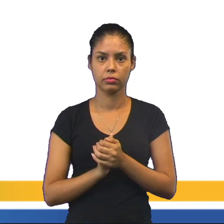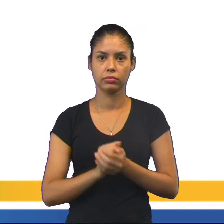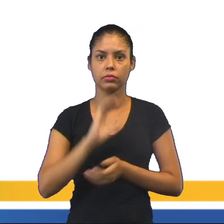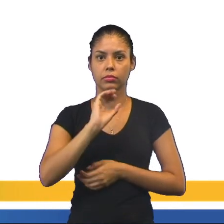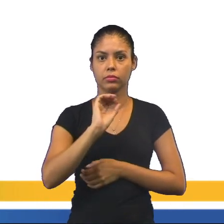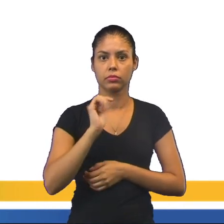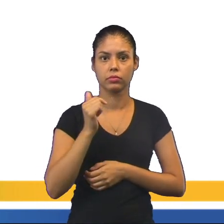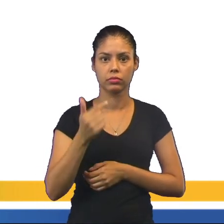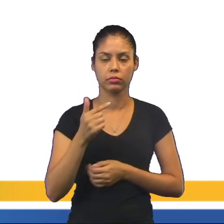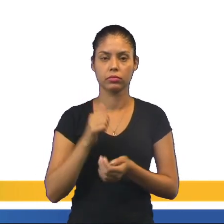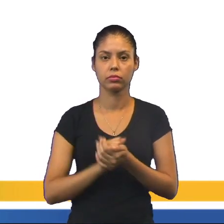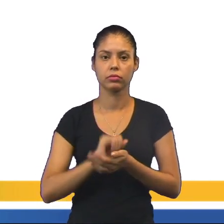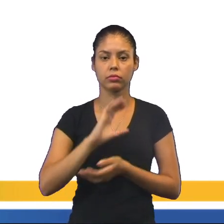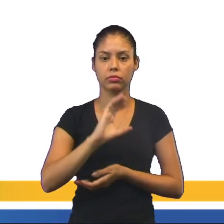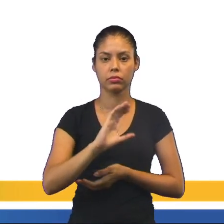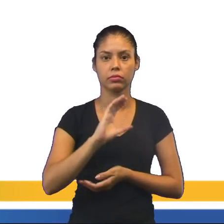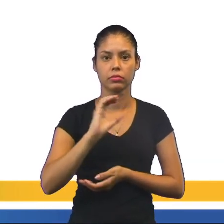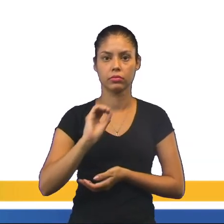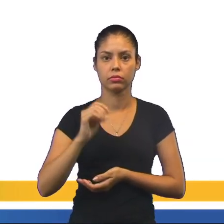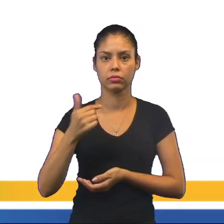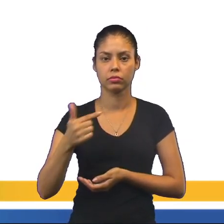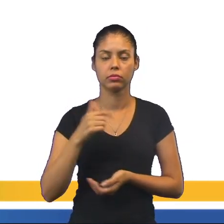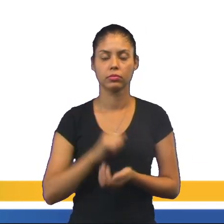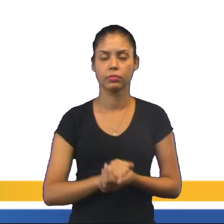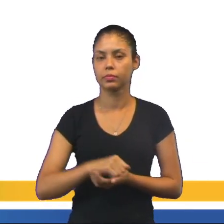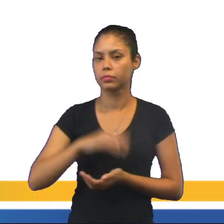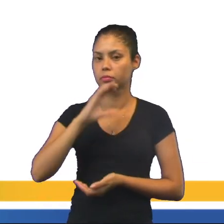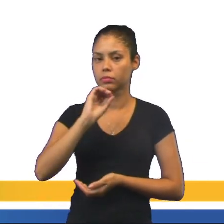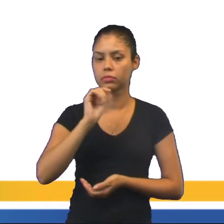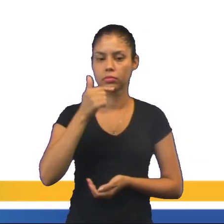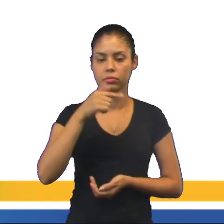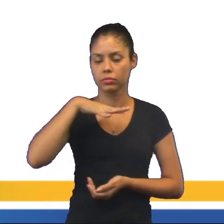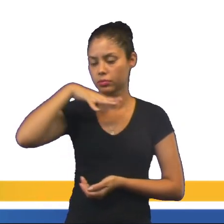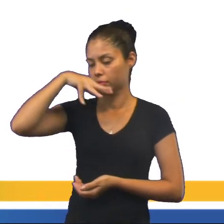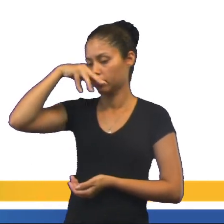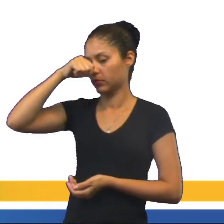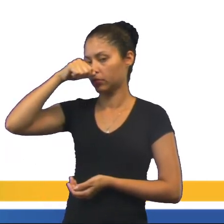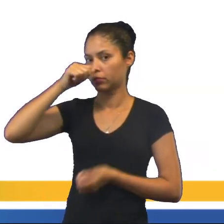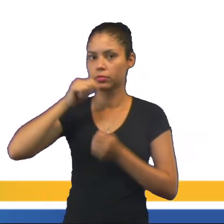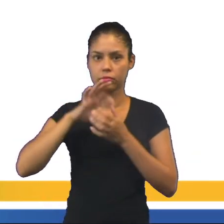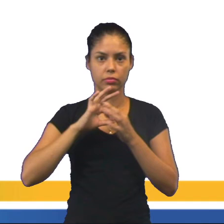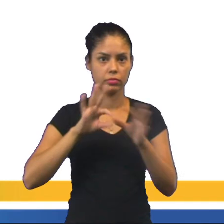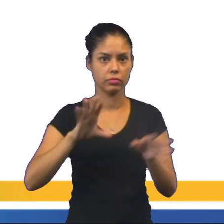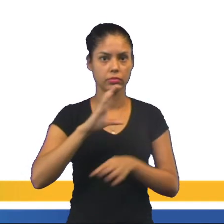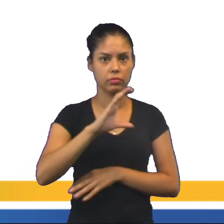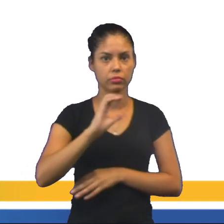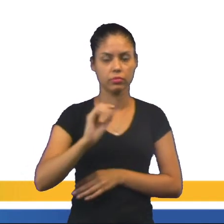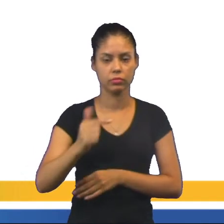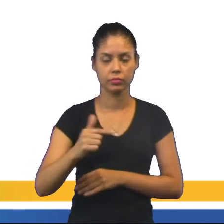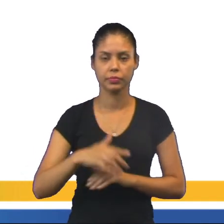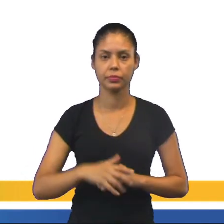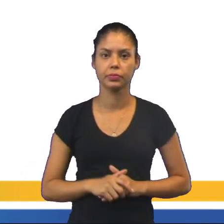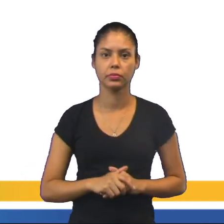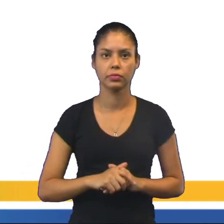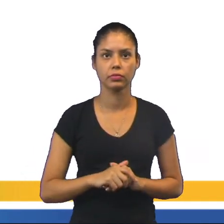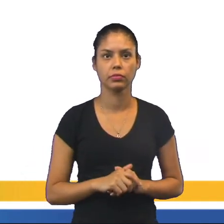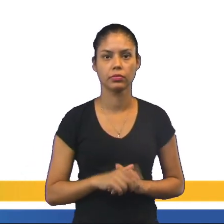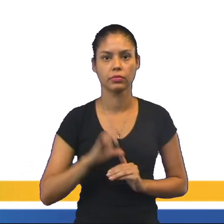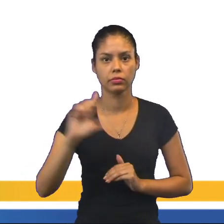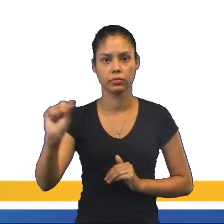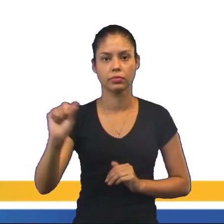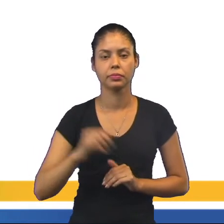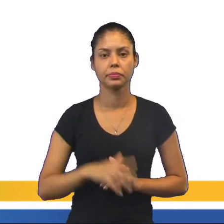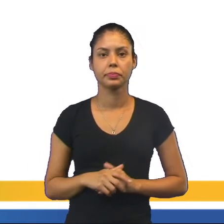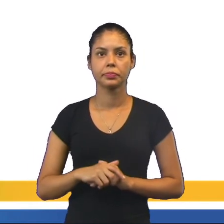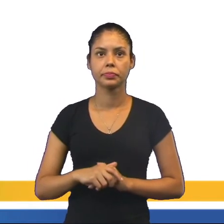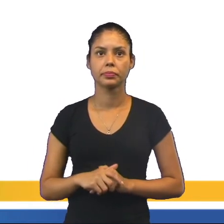né, e o gás oxigênio. A gente inspira o oxigênio, ele vai ficar, e a gente expira o gás carbônico, que é o que vai